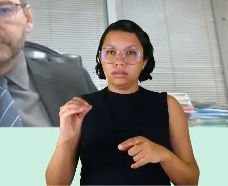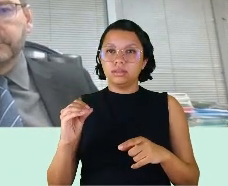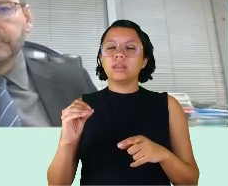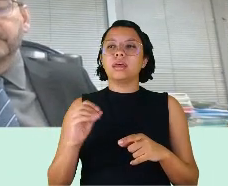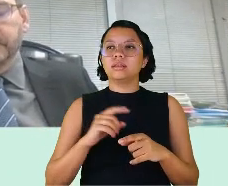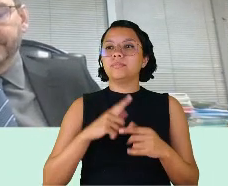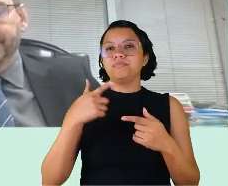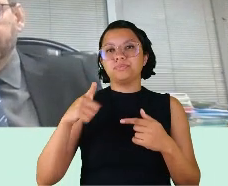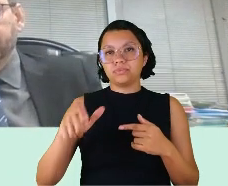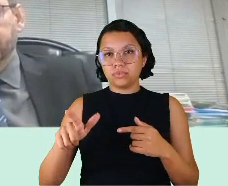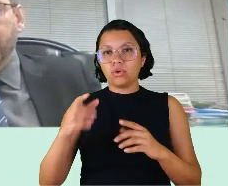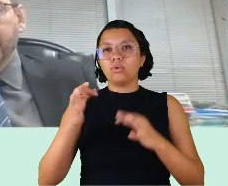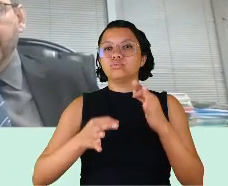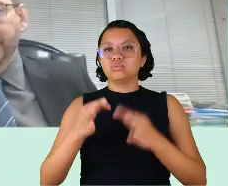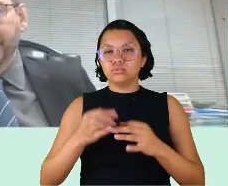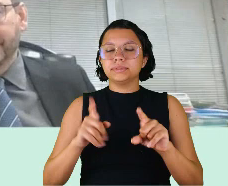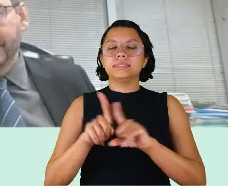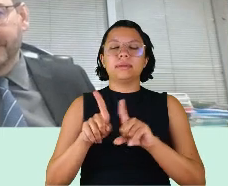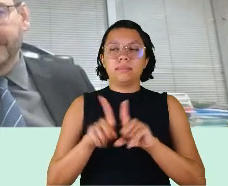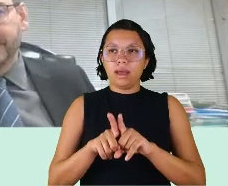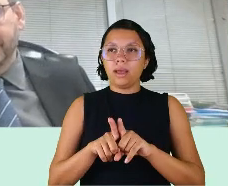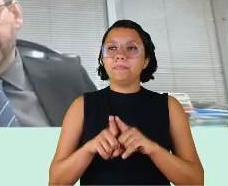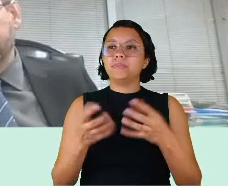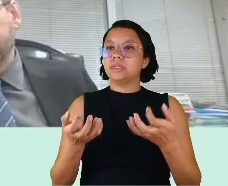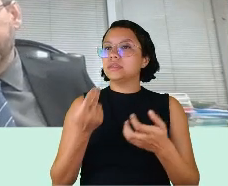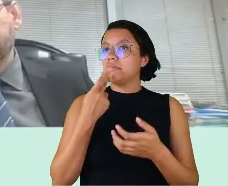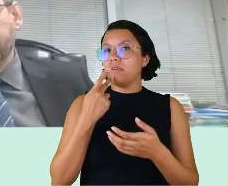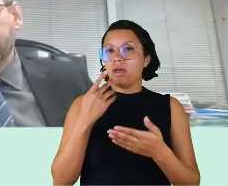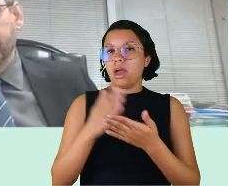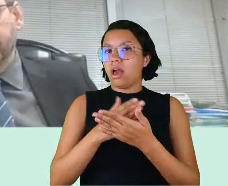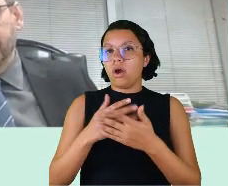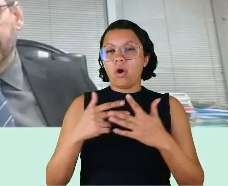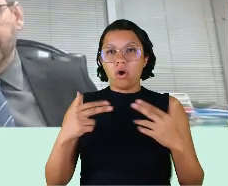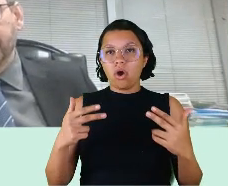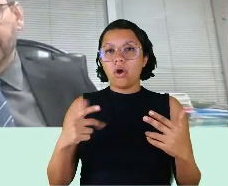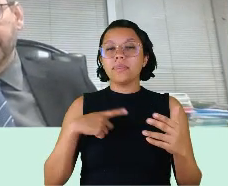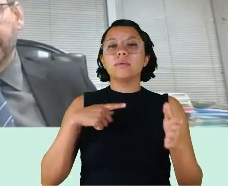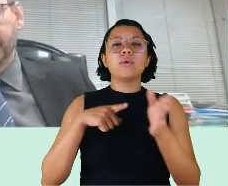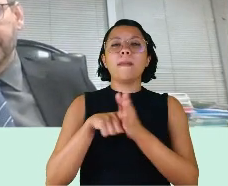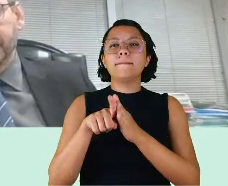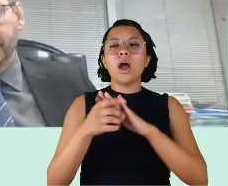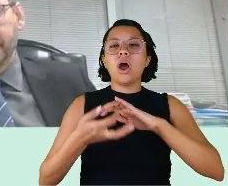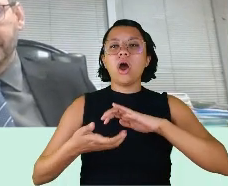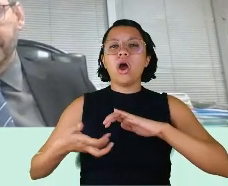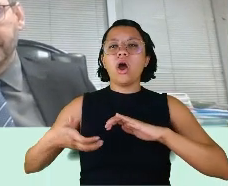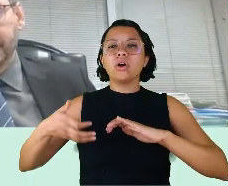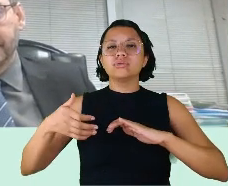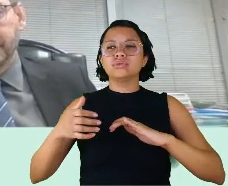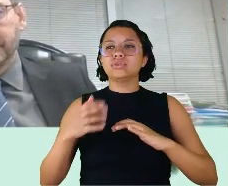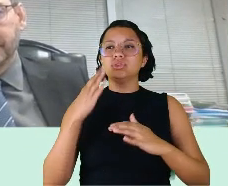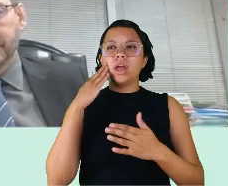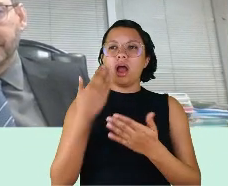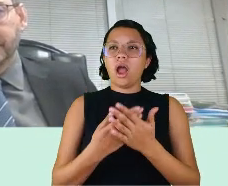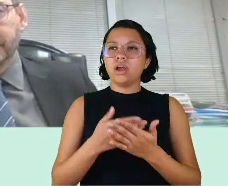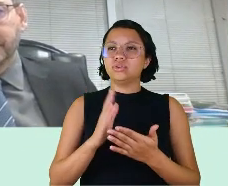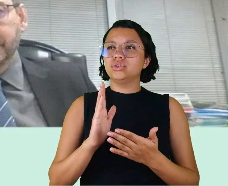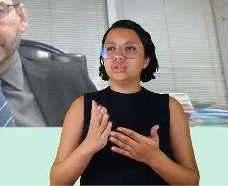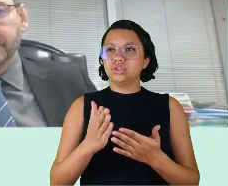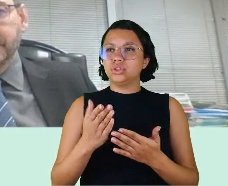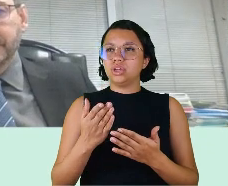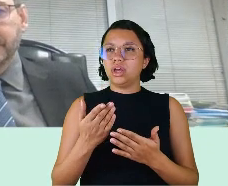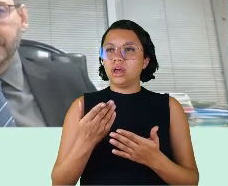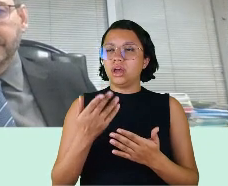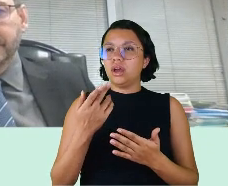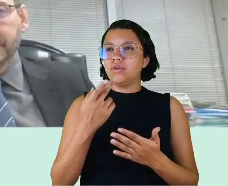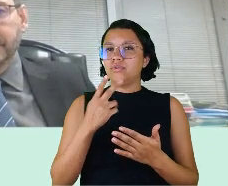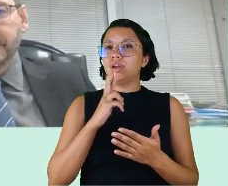o Nardelli, se quiserem fazer alguma consideração. E nós temos uma pergunta no chat, que acho que já foi em boa